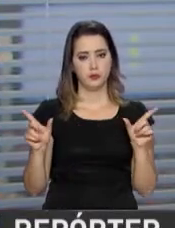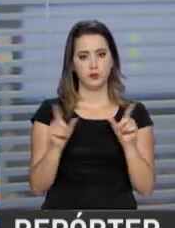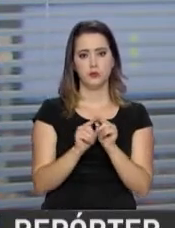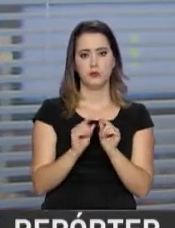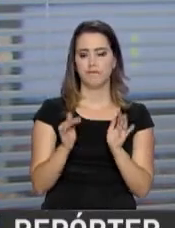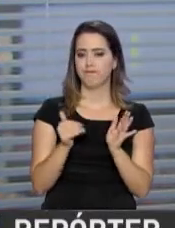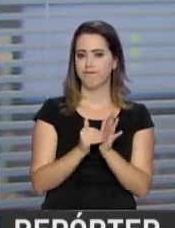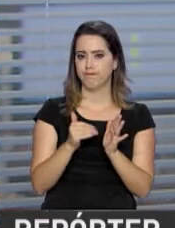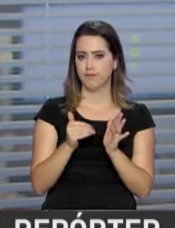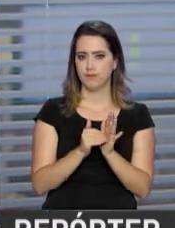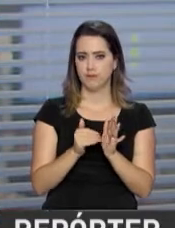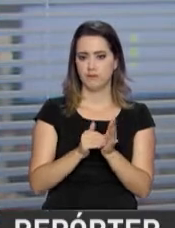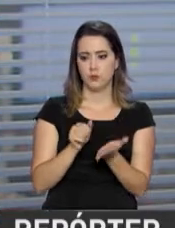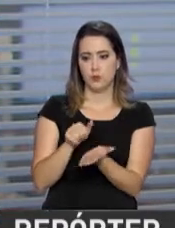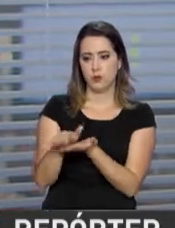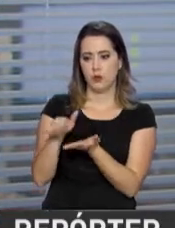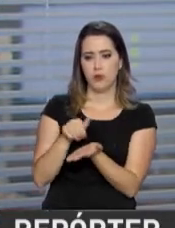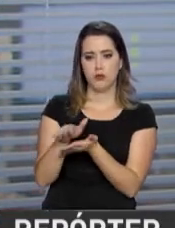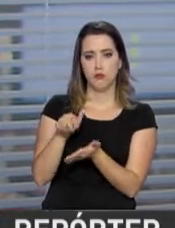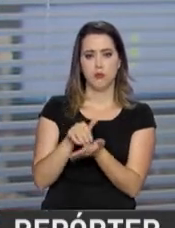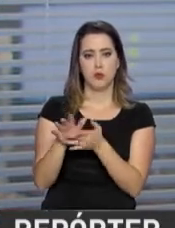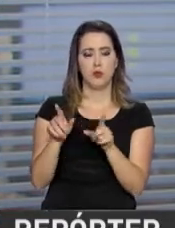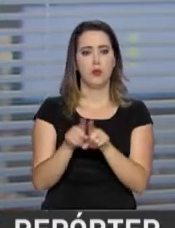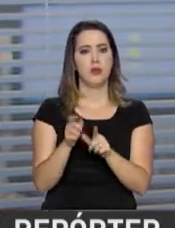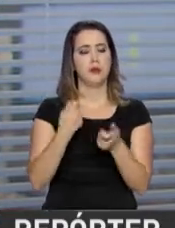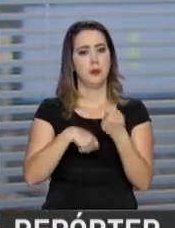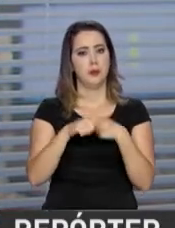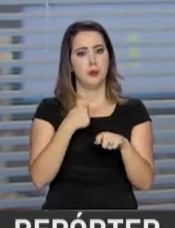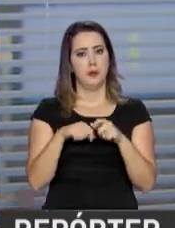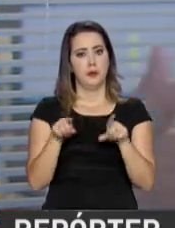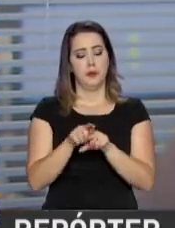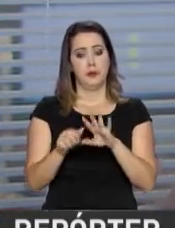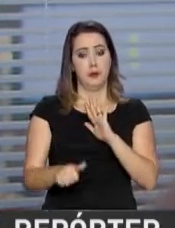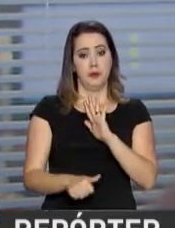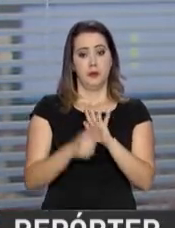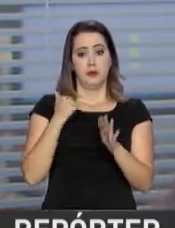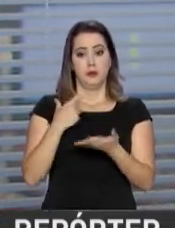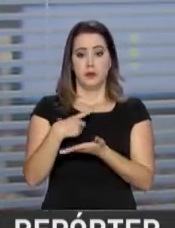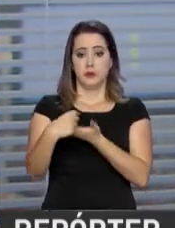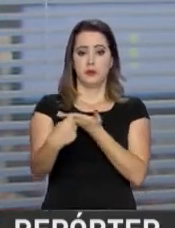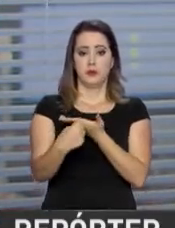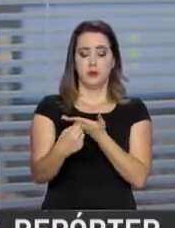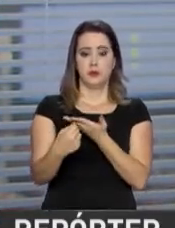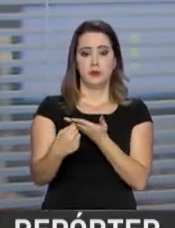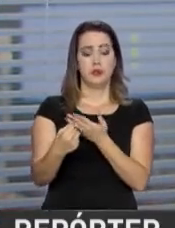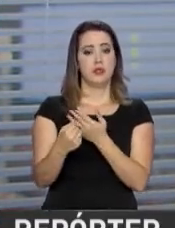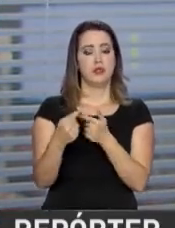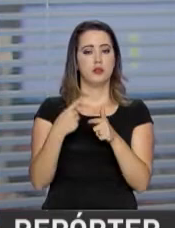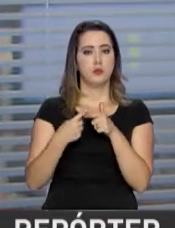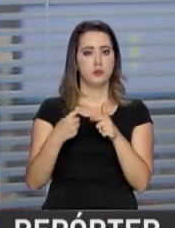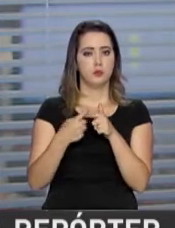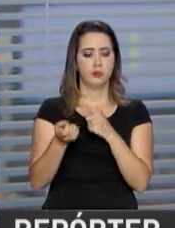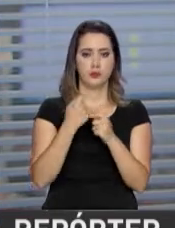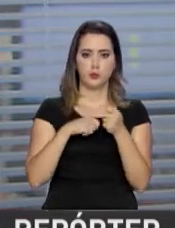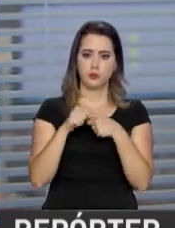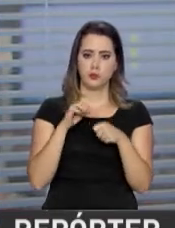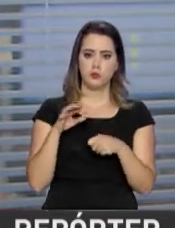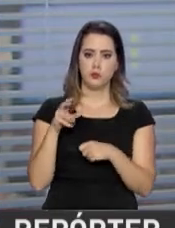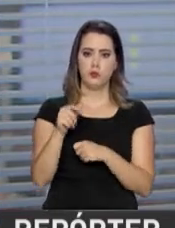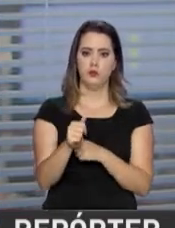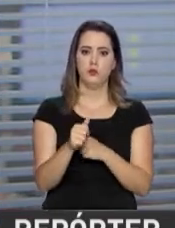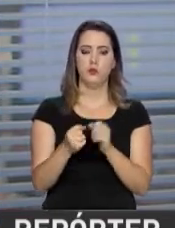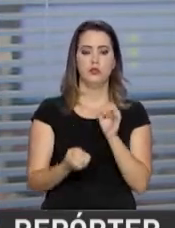começar a demitir a ter problemas econômicos são as primeiras a sair da crise no sentido de que praticamente todos os